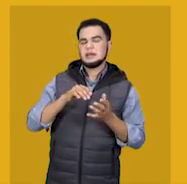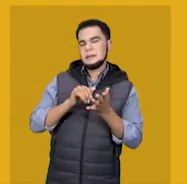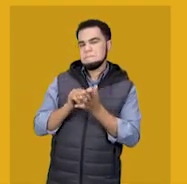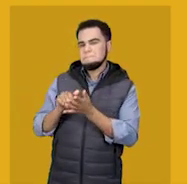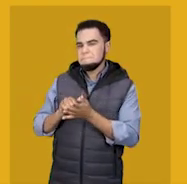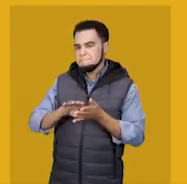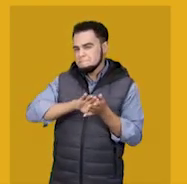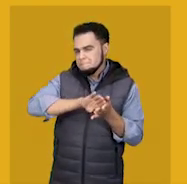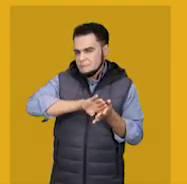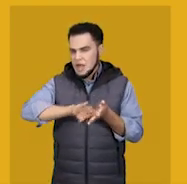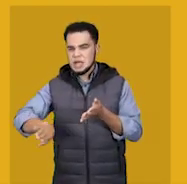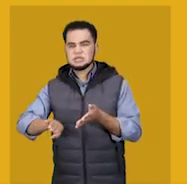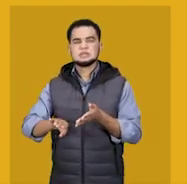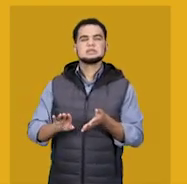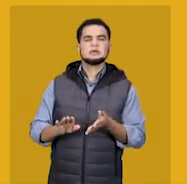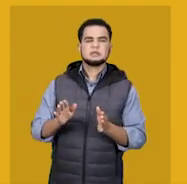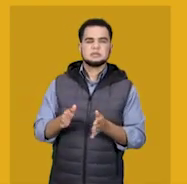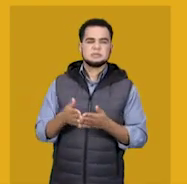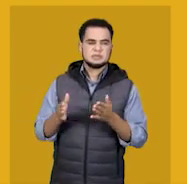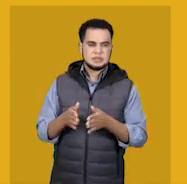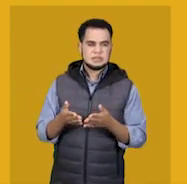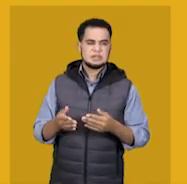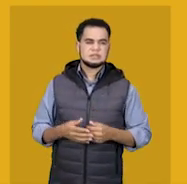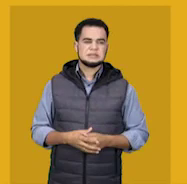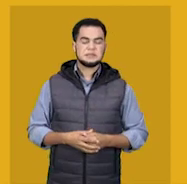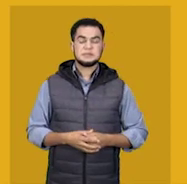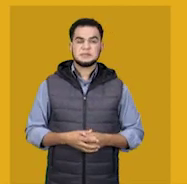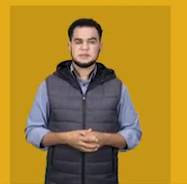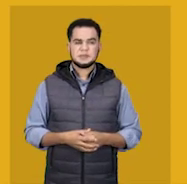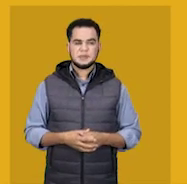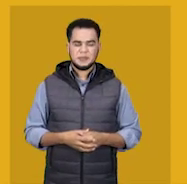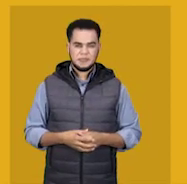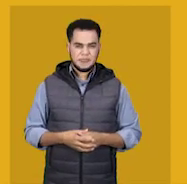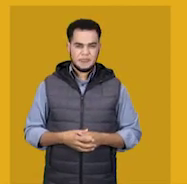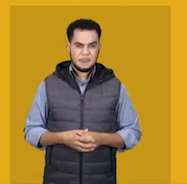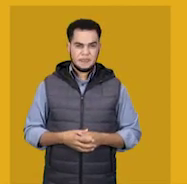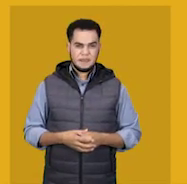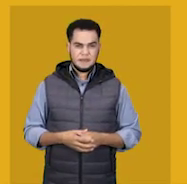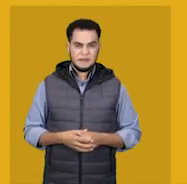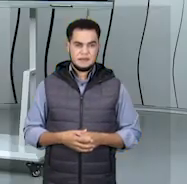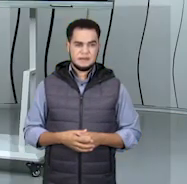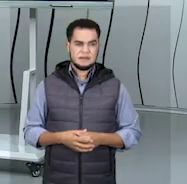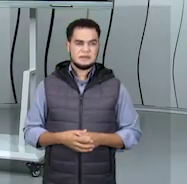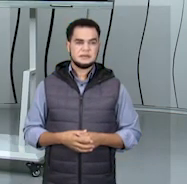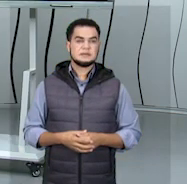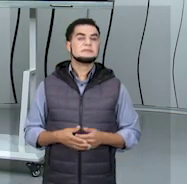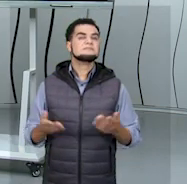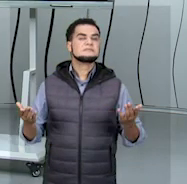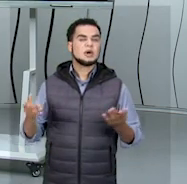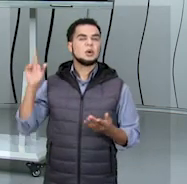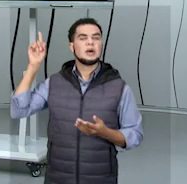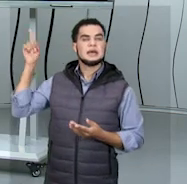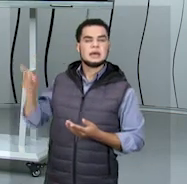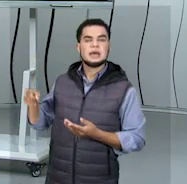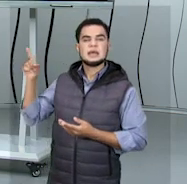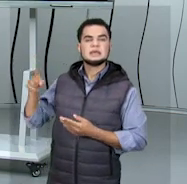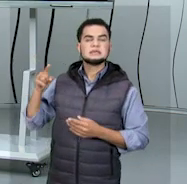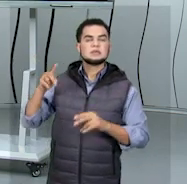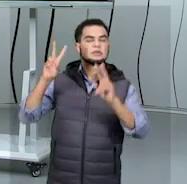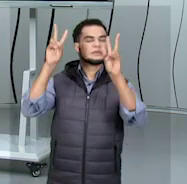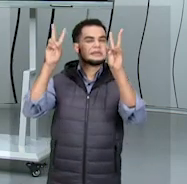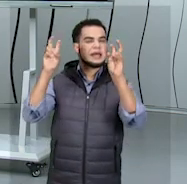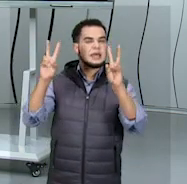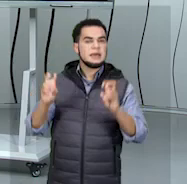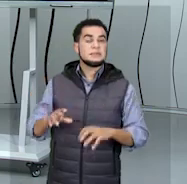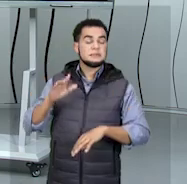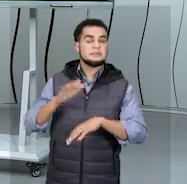marginalização da pobreza. Então, estes são os temas que mais são discutidos